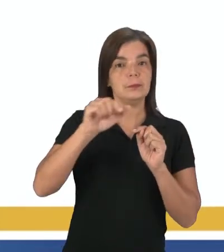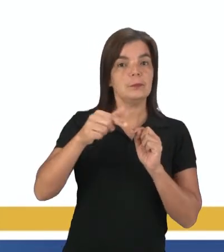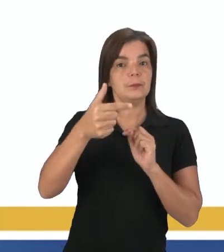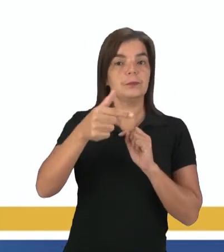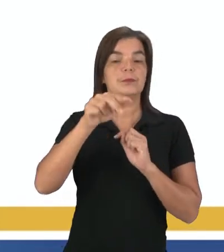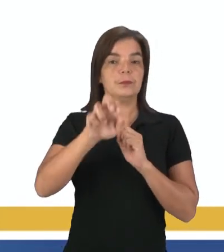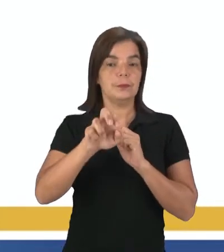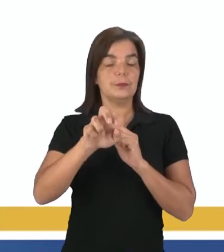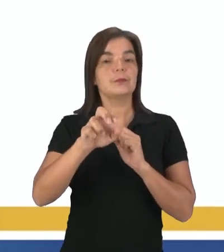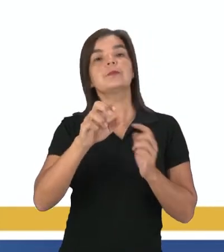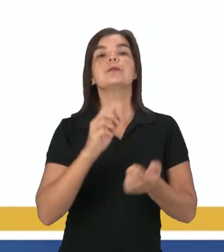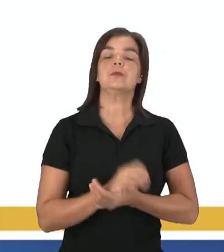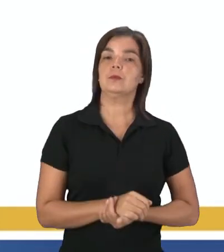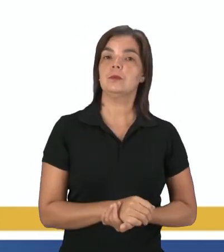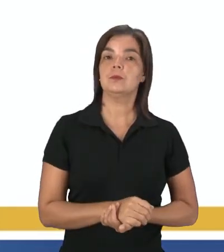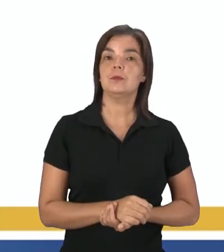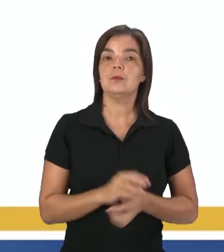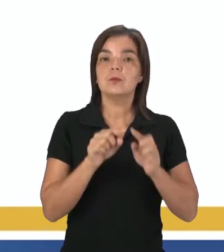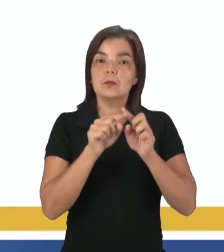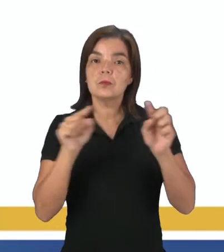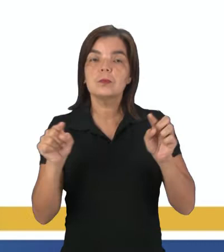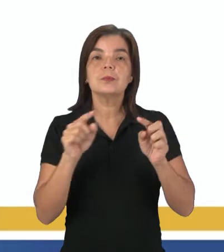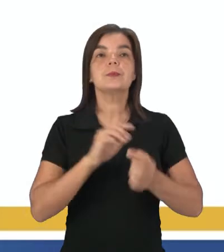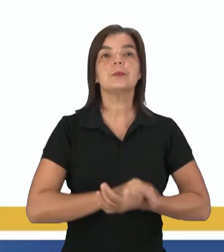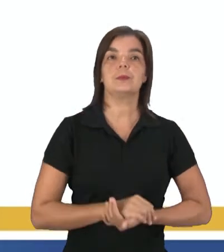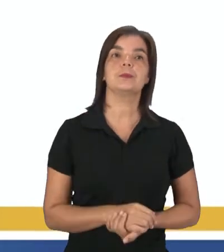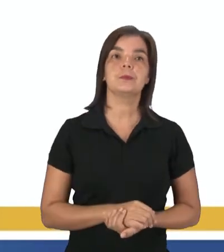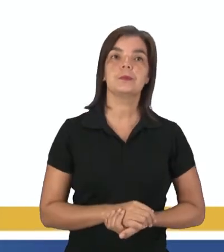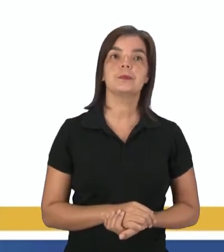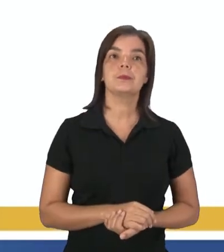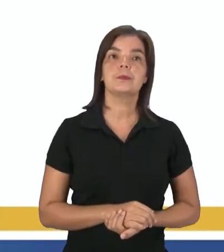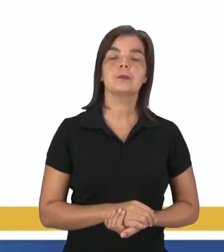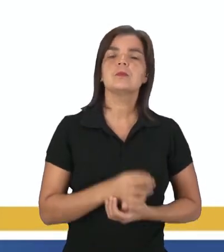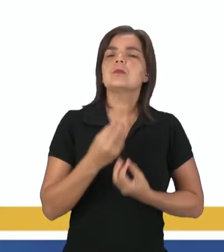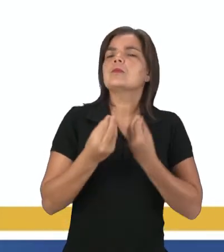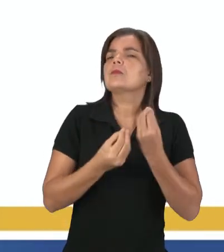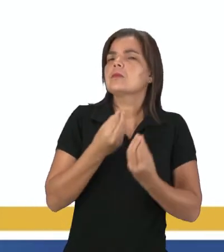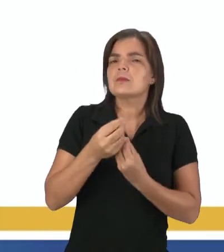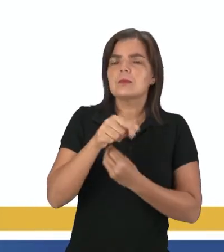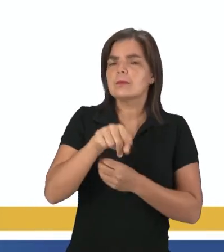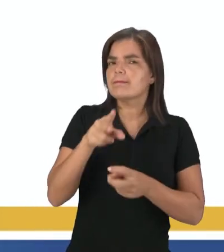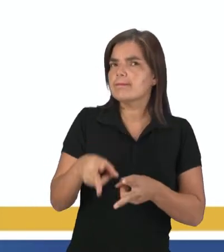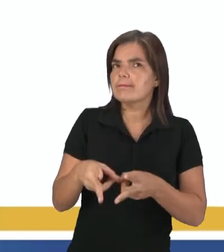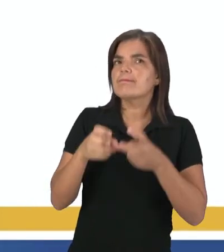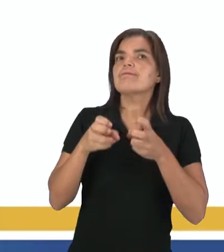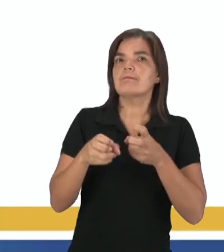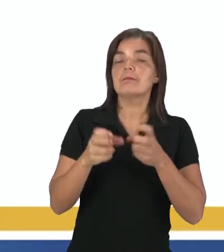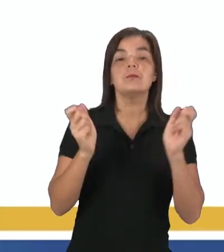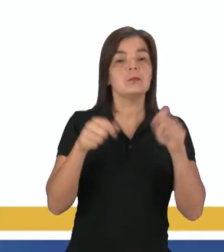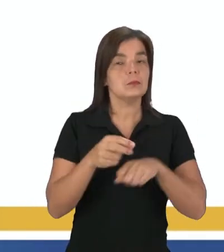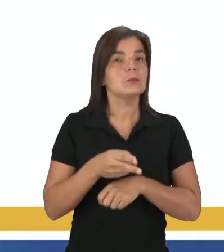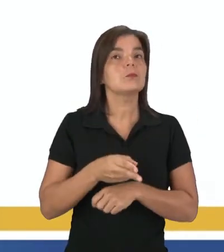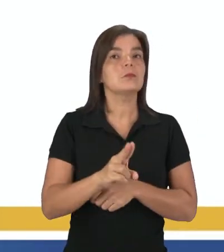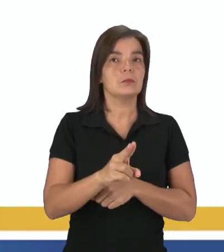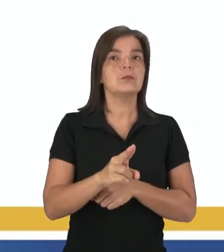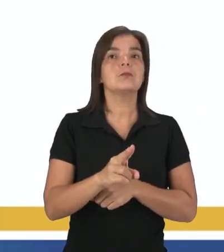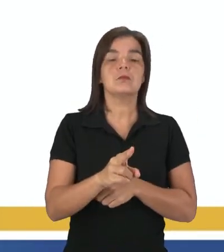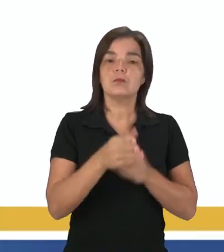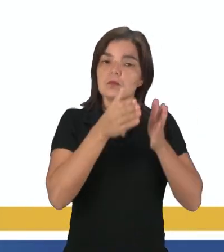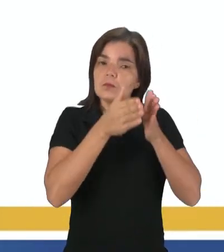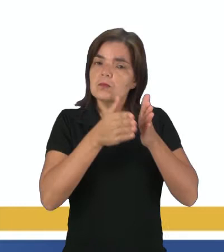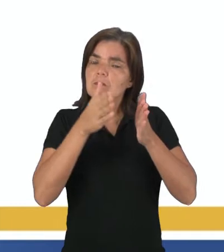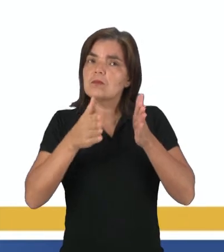centésimos e 75 centésimos numa reta numerada. Como você pode perceber, nós poderíamos continuar a dividir